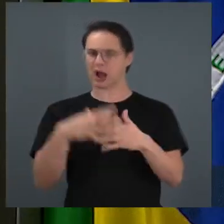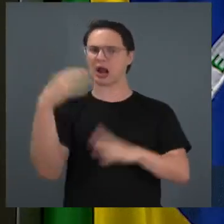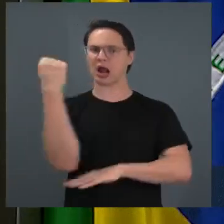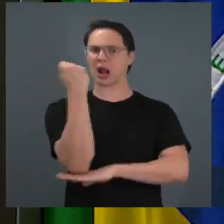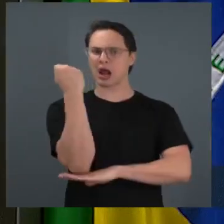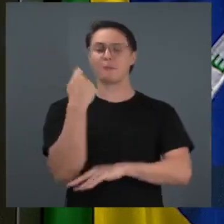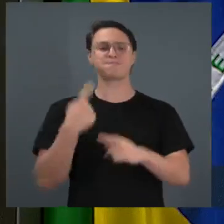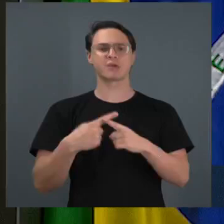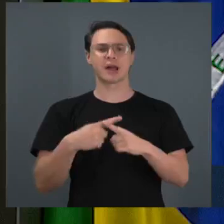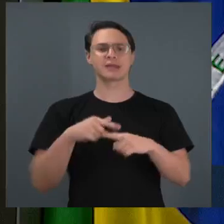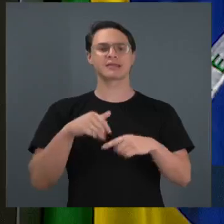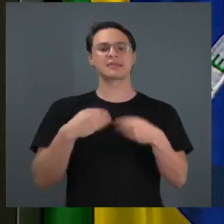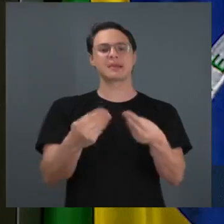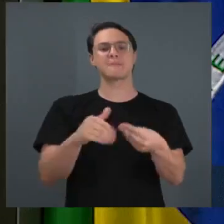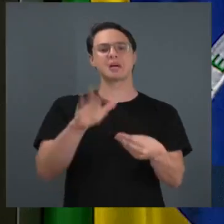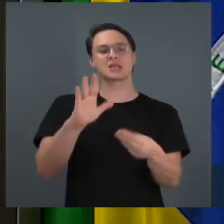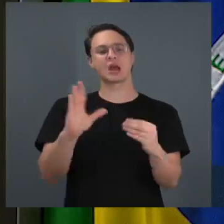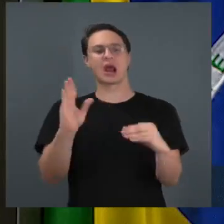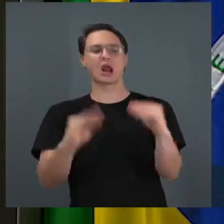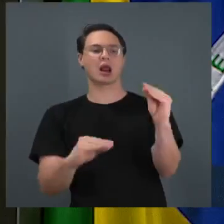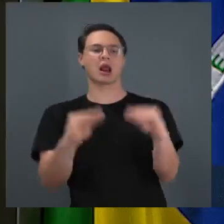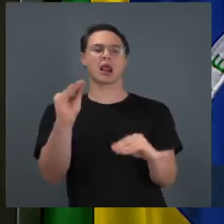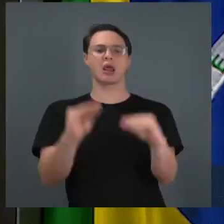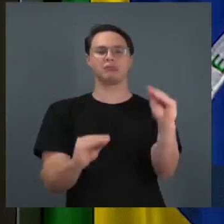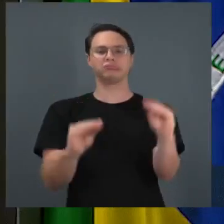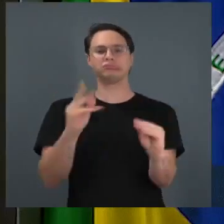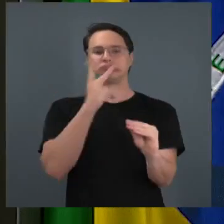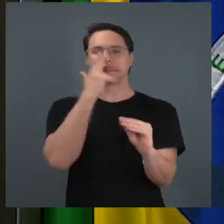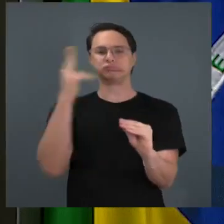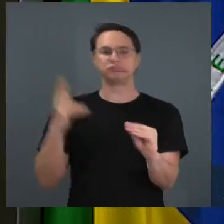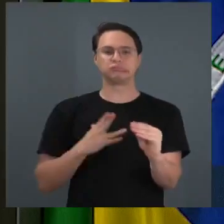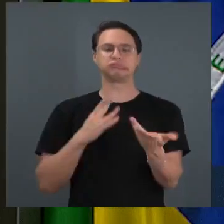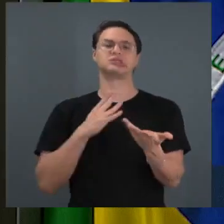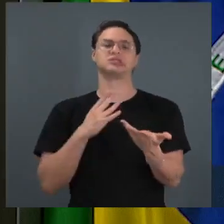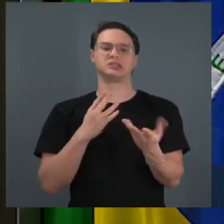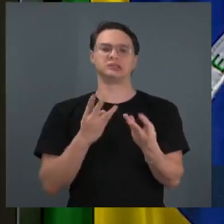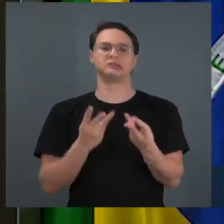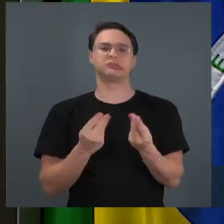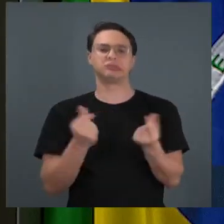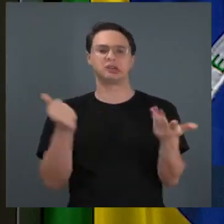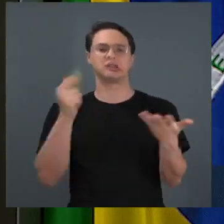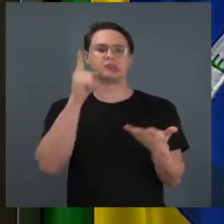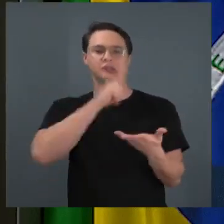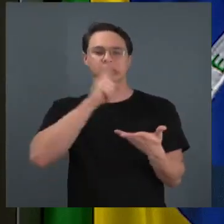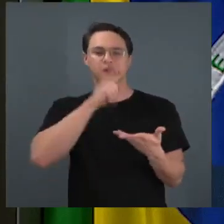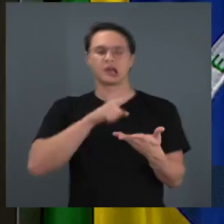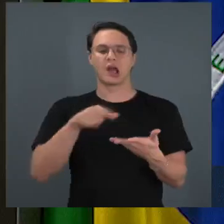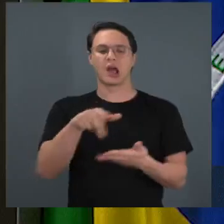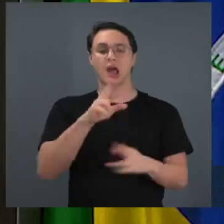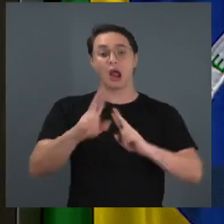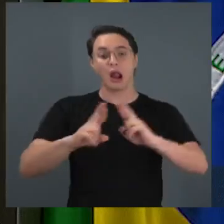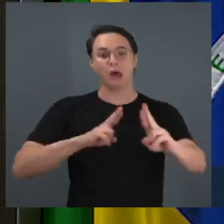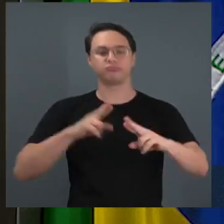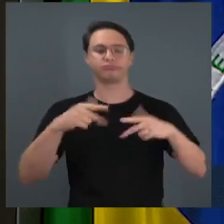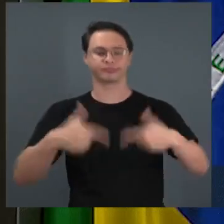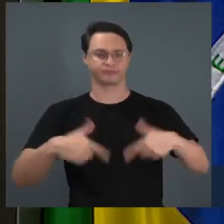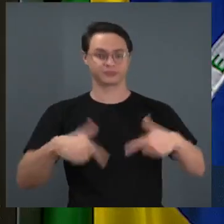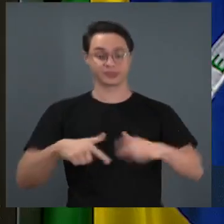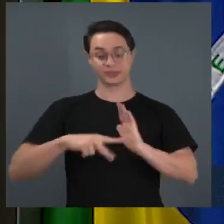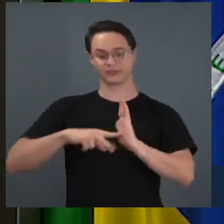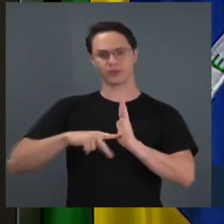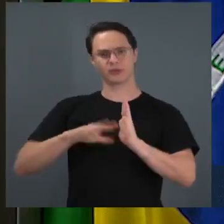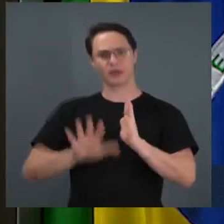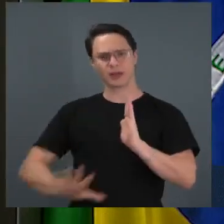mais flexibilidade na precarização das relações do trabalho. O Sindicato Nacional dos